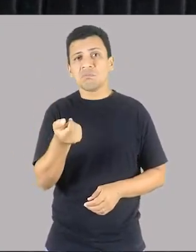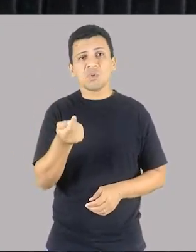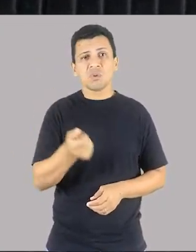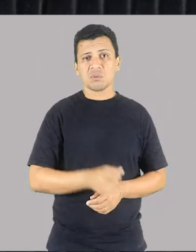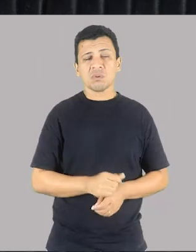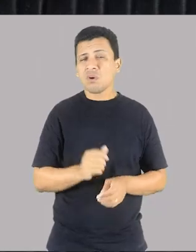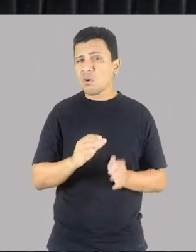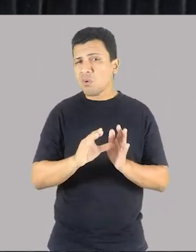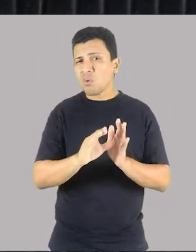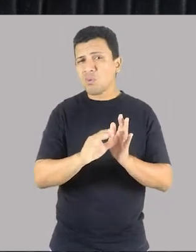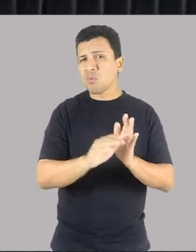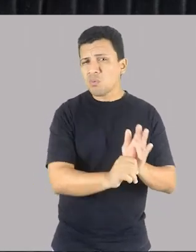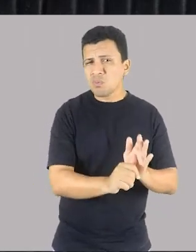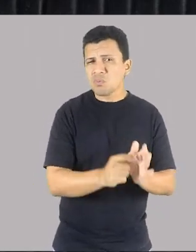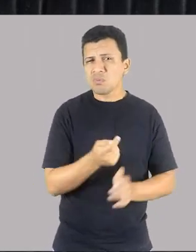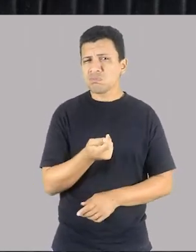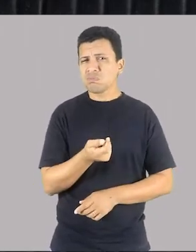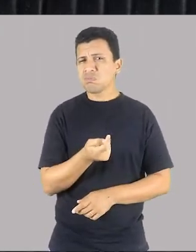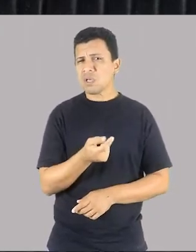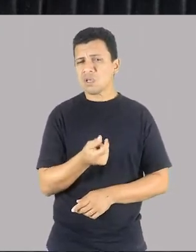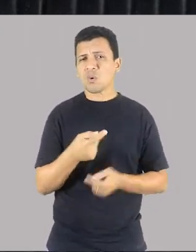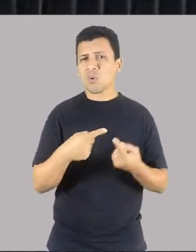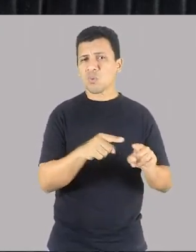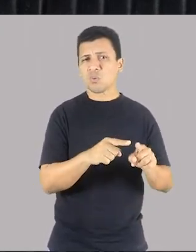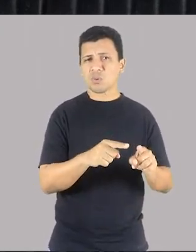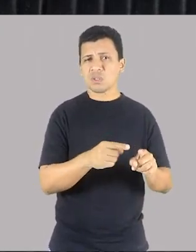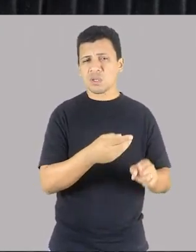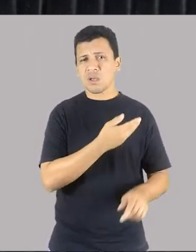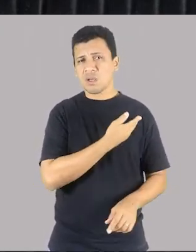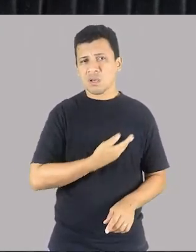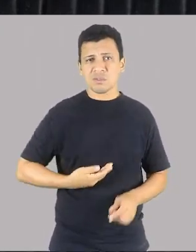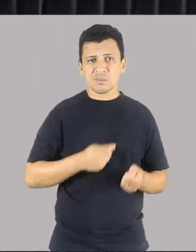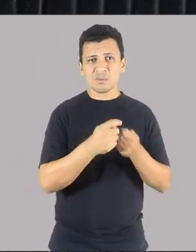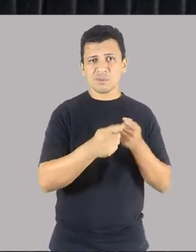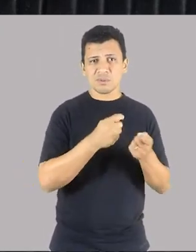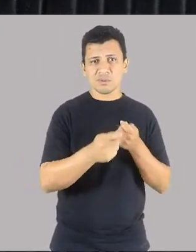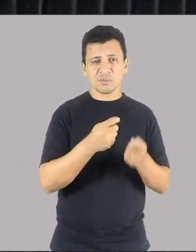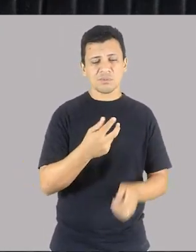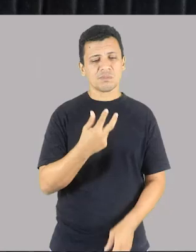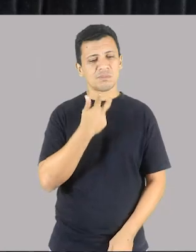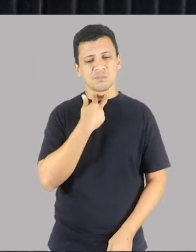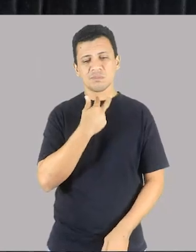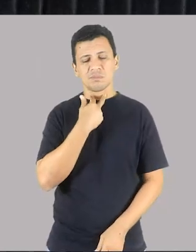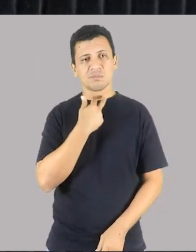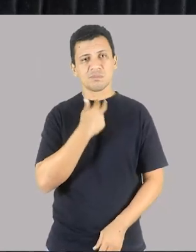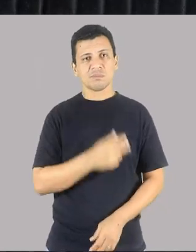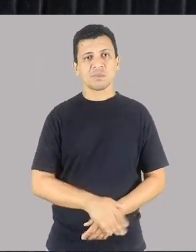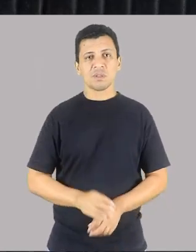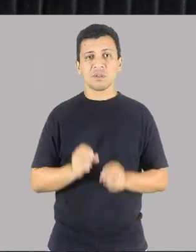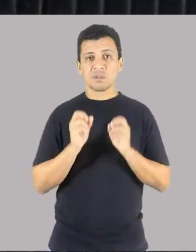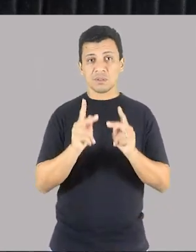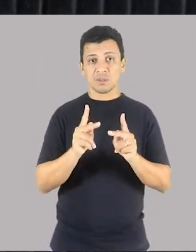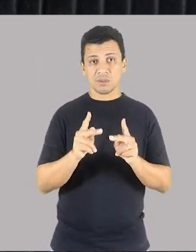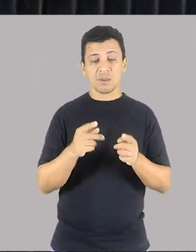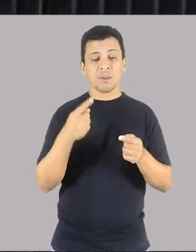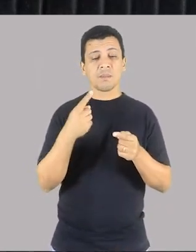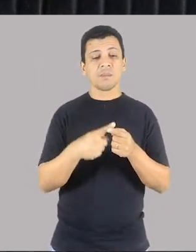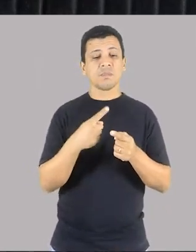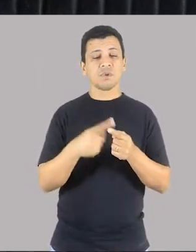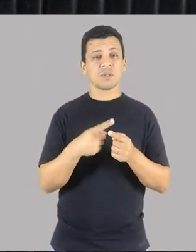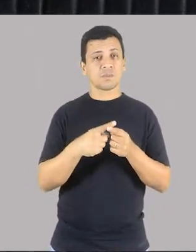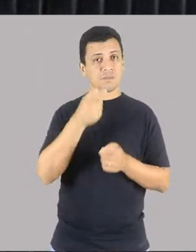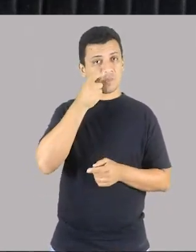Já nos crimes contra a administração pública, não é possível aplicar o princípio da insignificância, por mais que, por